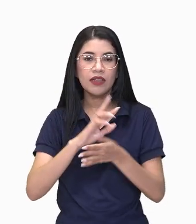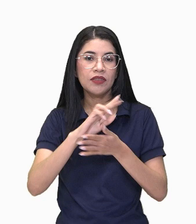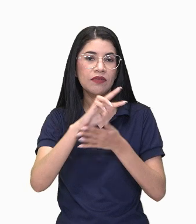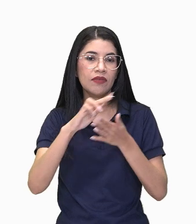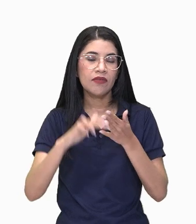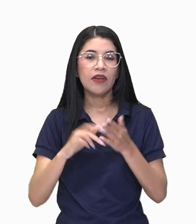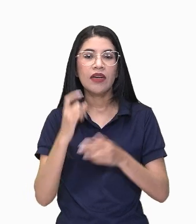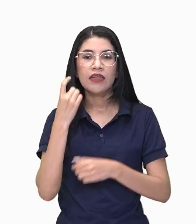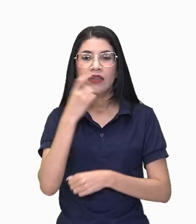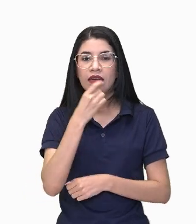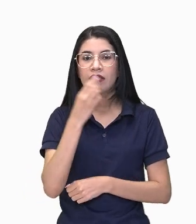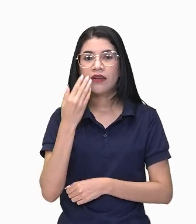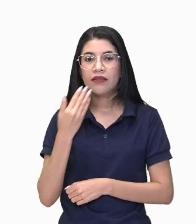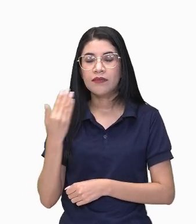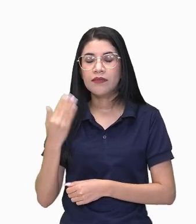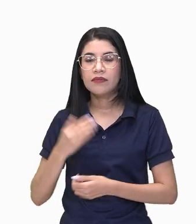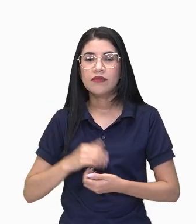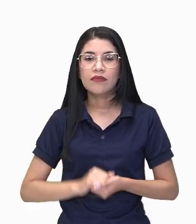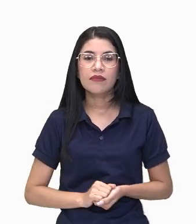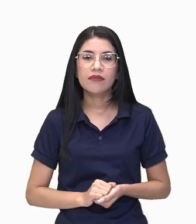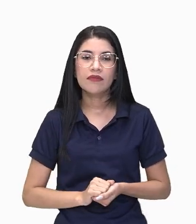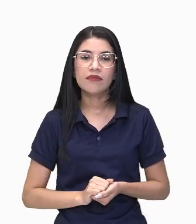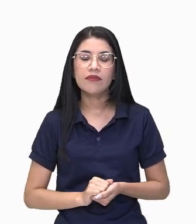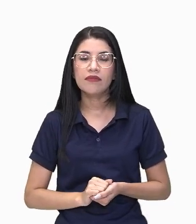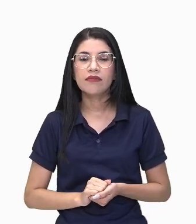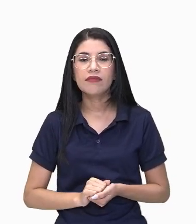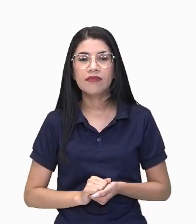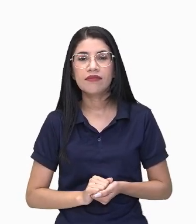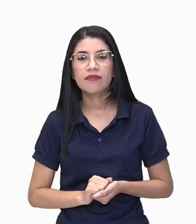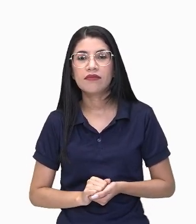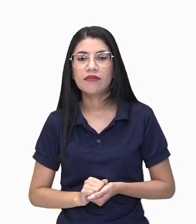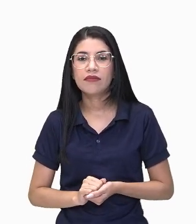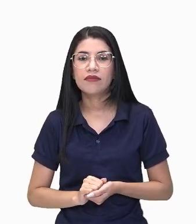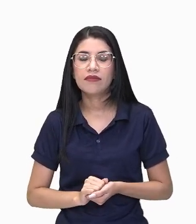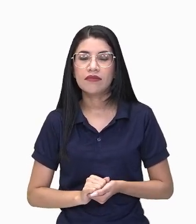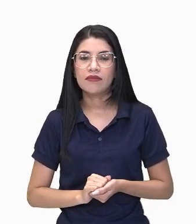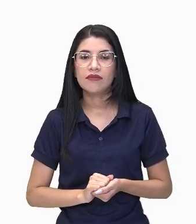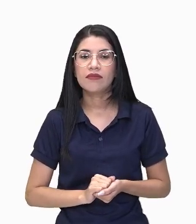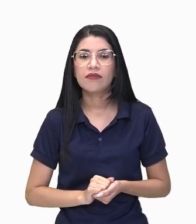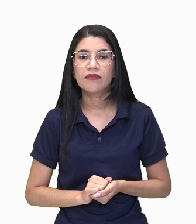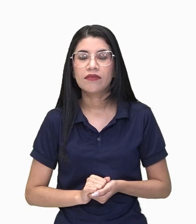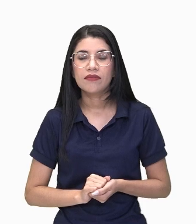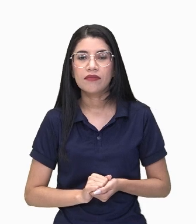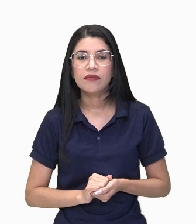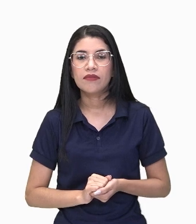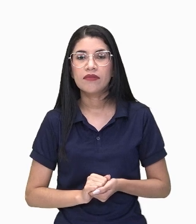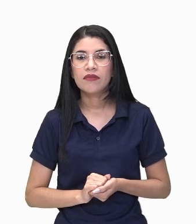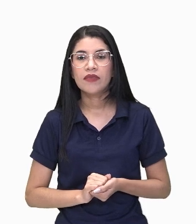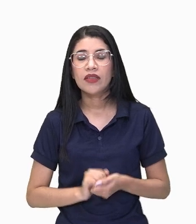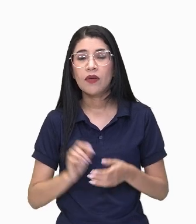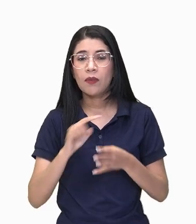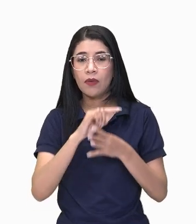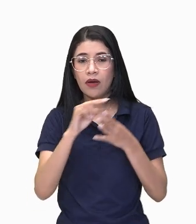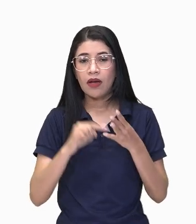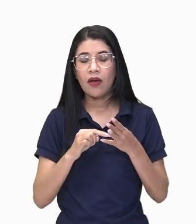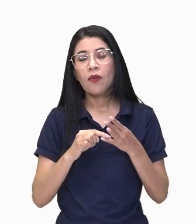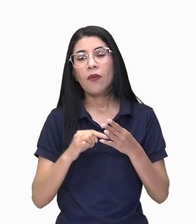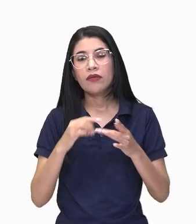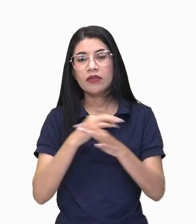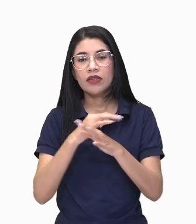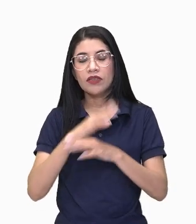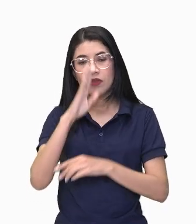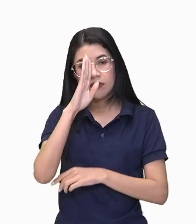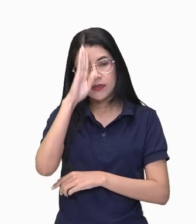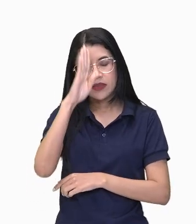como Florença, Gênova, Veneza e Roma, né? Florença, Veneza, Gênova e Roma e